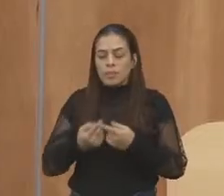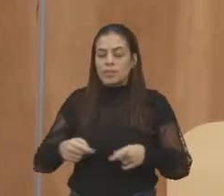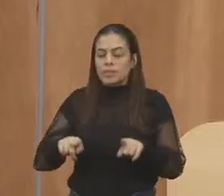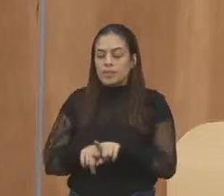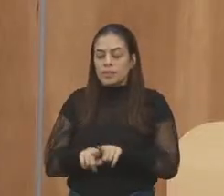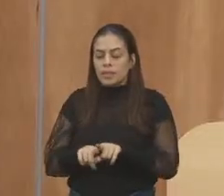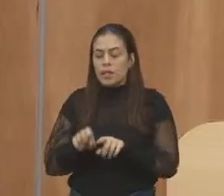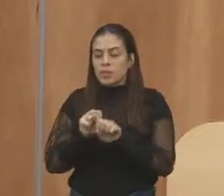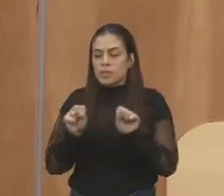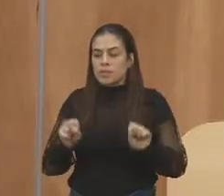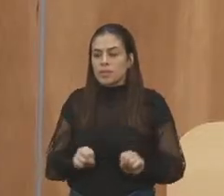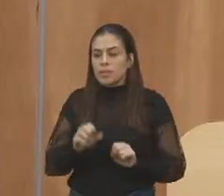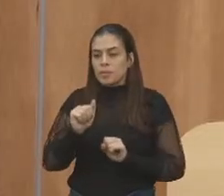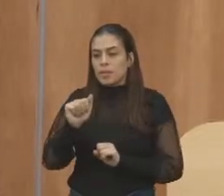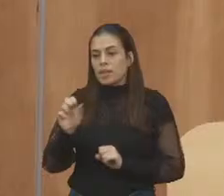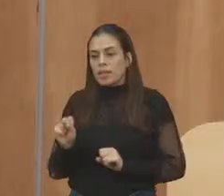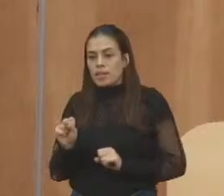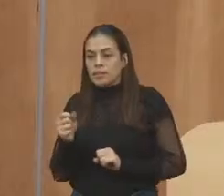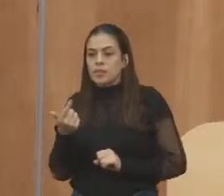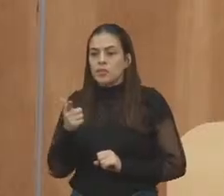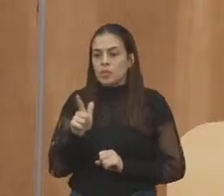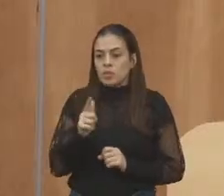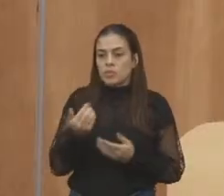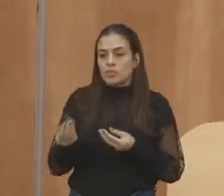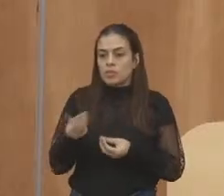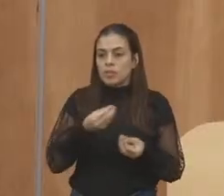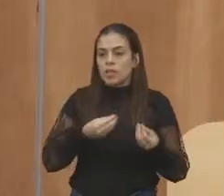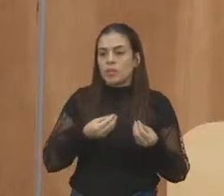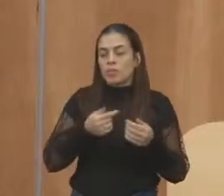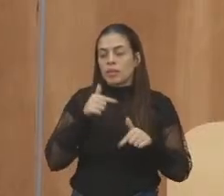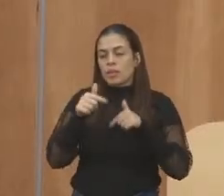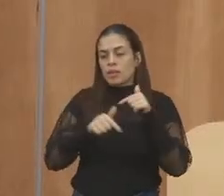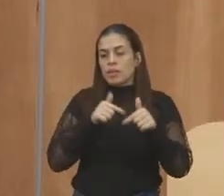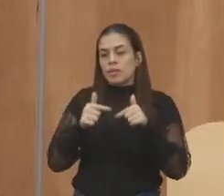órgãos voltados ao emprego e renda.